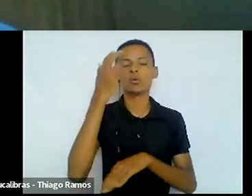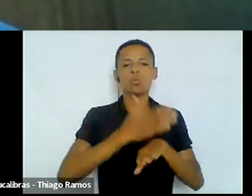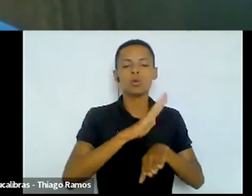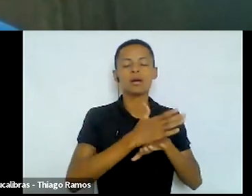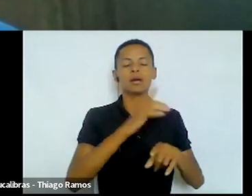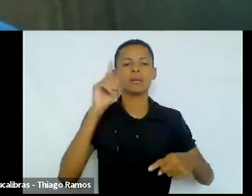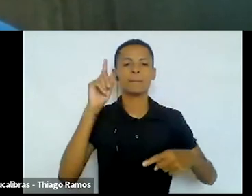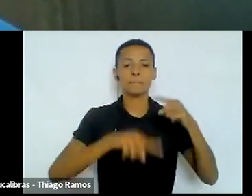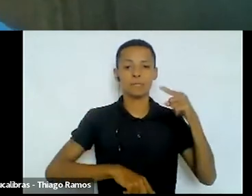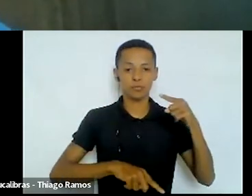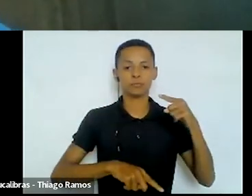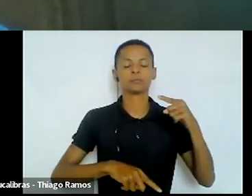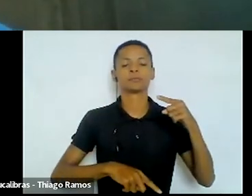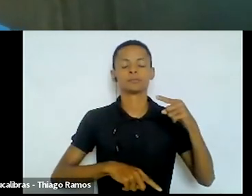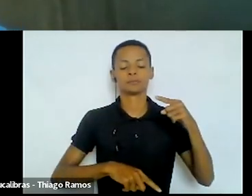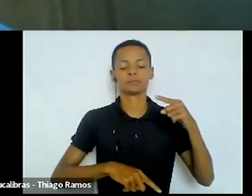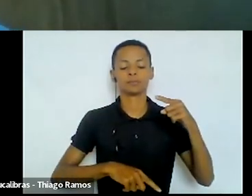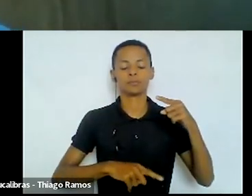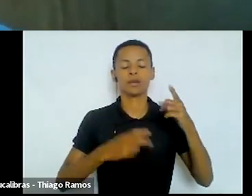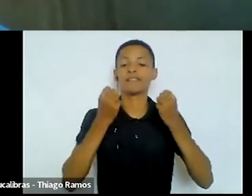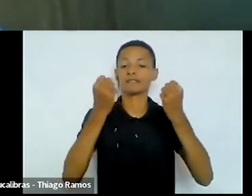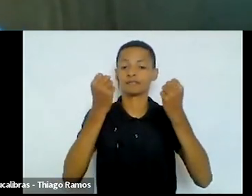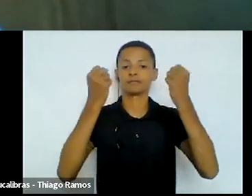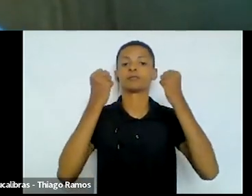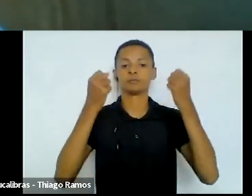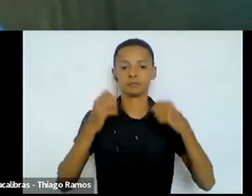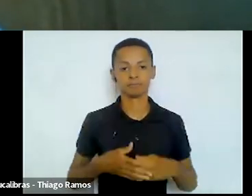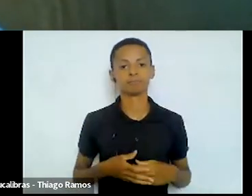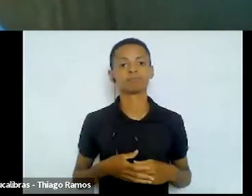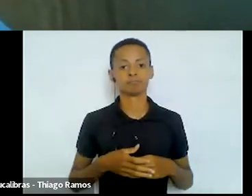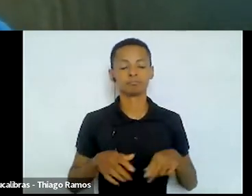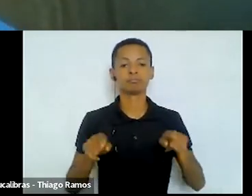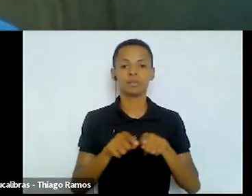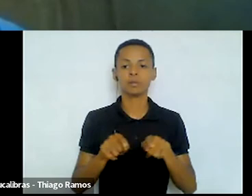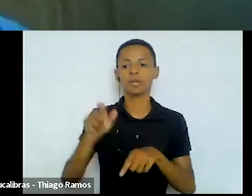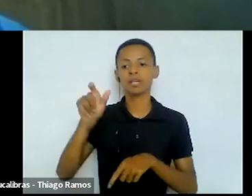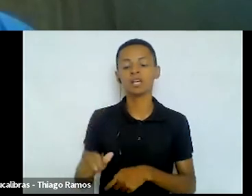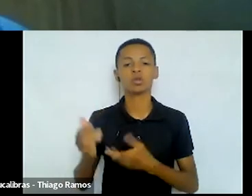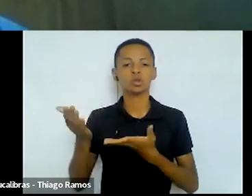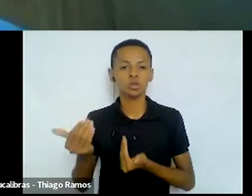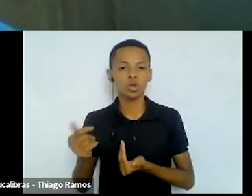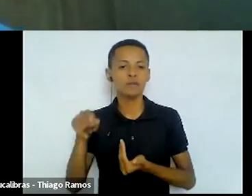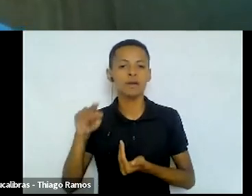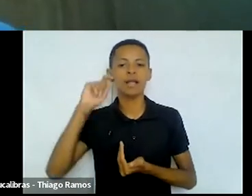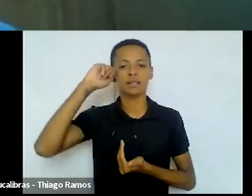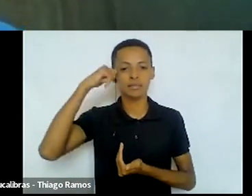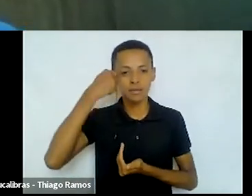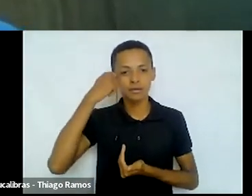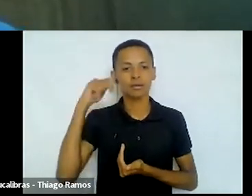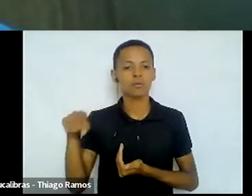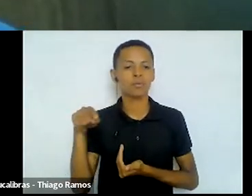Brasil muito mais forte, né, e que coloca o adolescente, o jovem negro, numa situação muito perigosa,